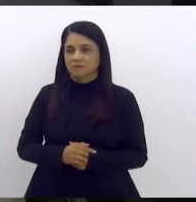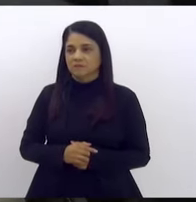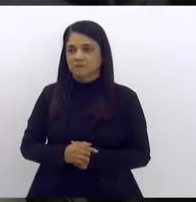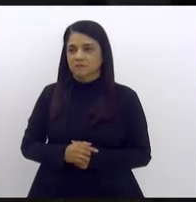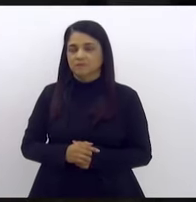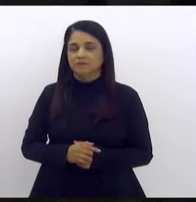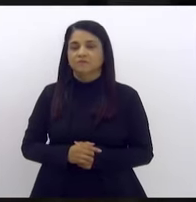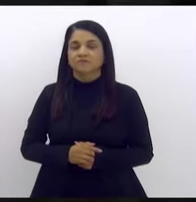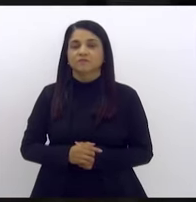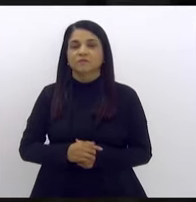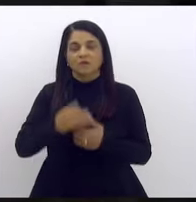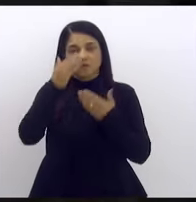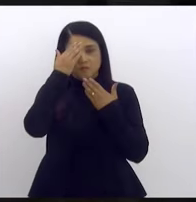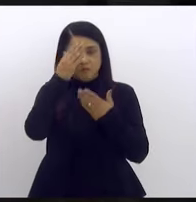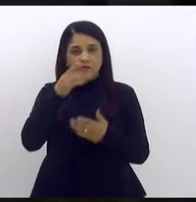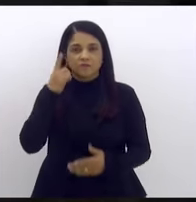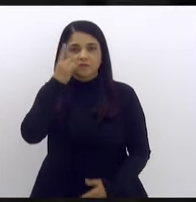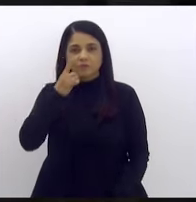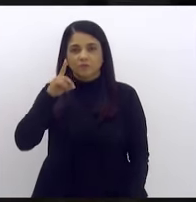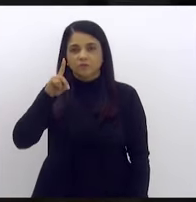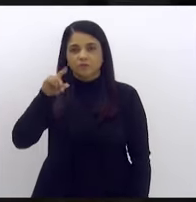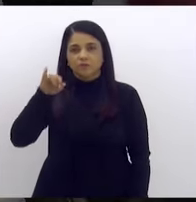Obrigado, deputado Dino.